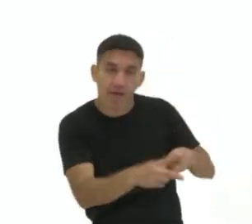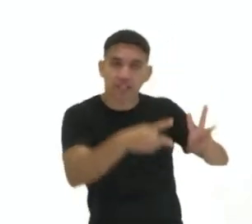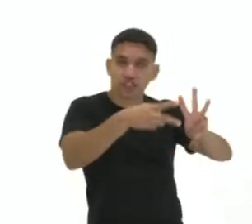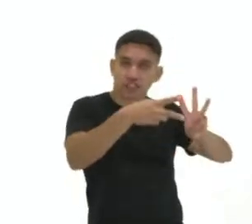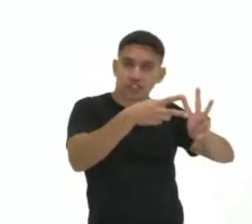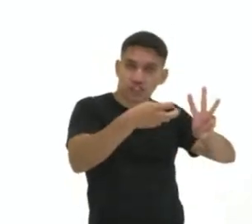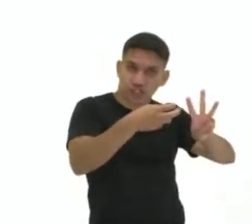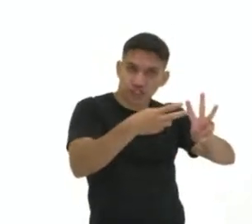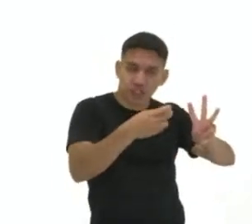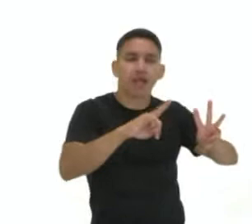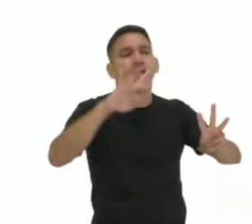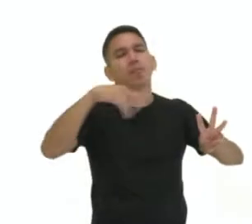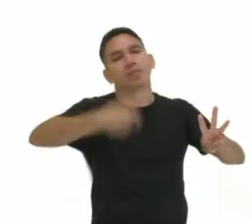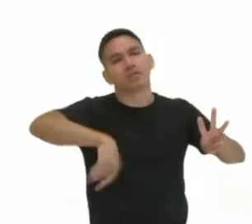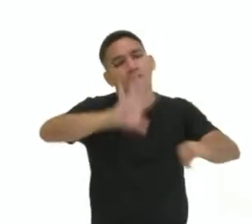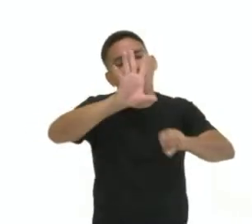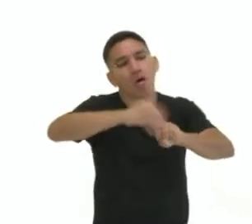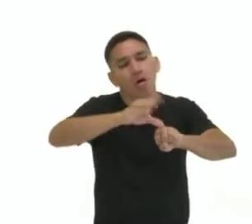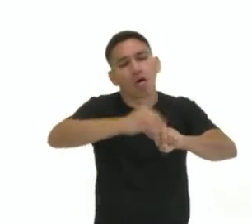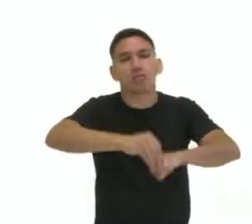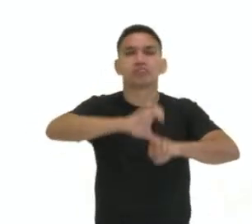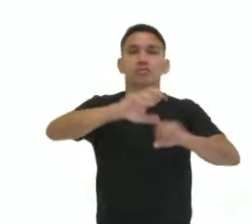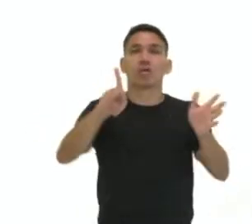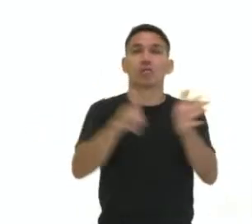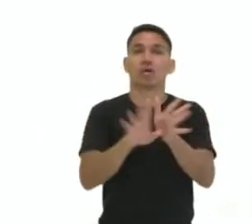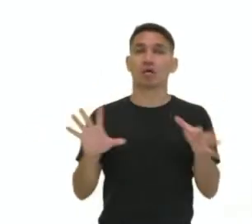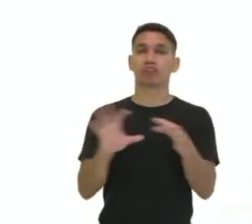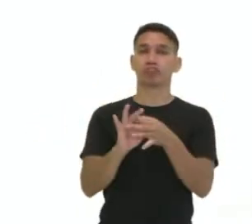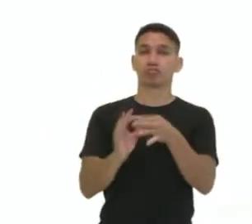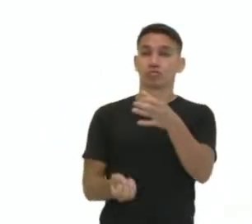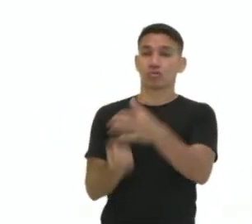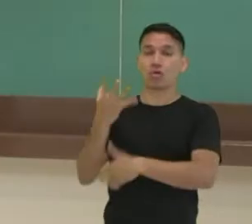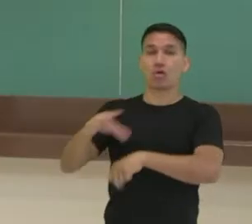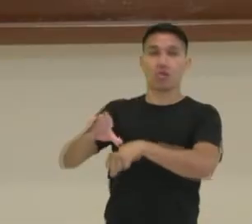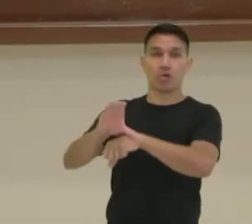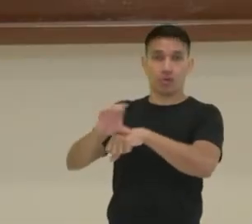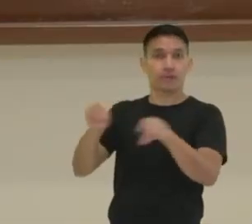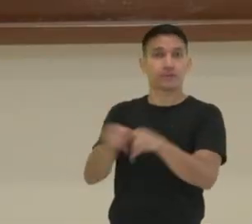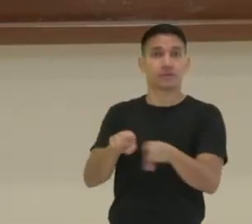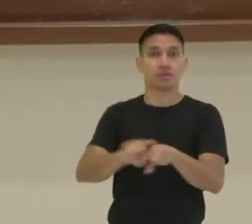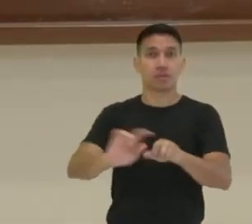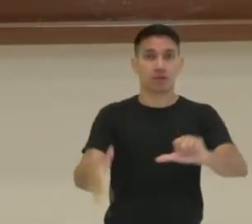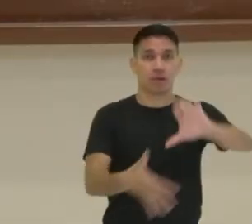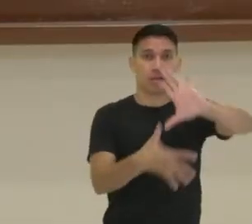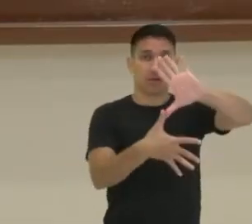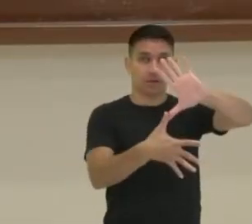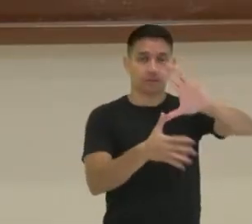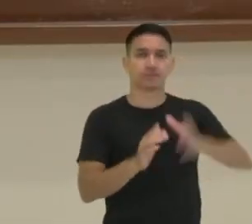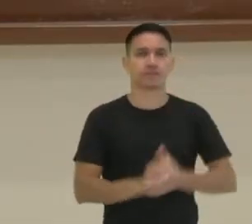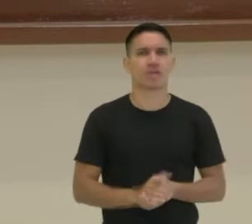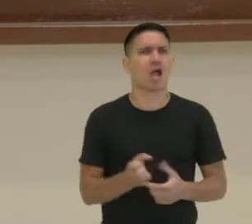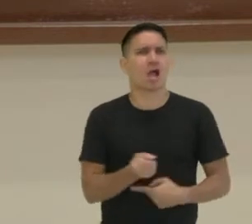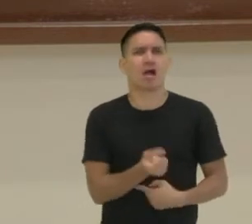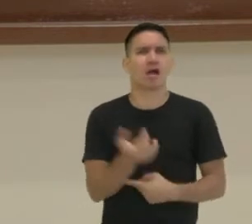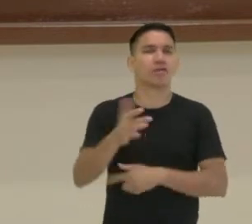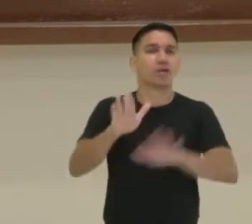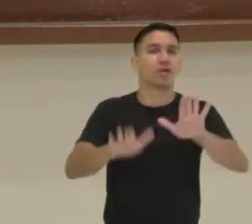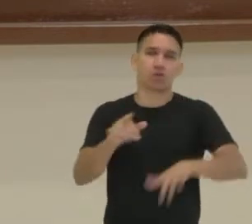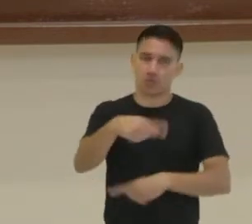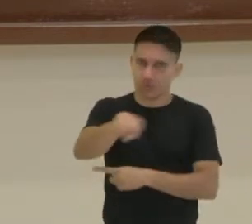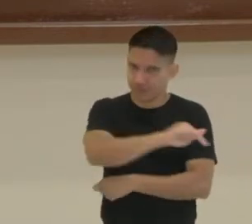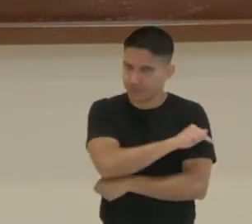seus hábitos e costumes na constituição do povo brasileiro e da América. Muitas vezes, sétimos